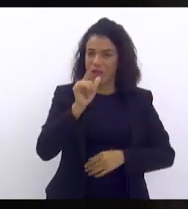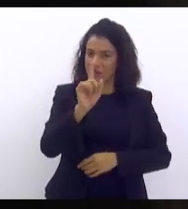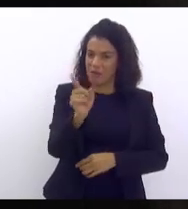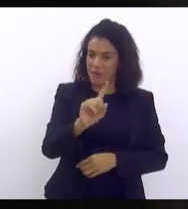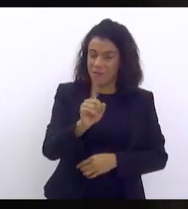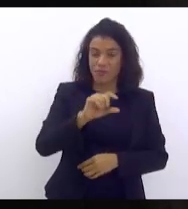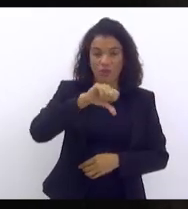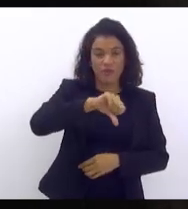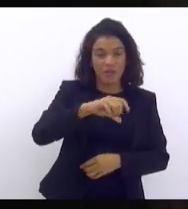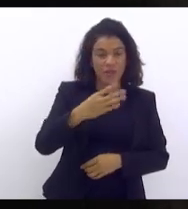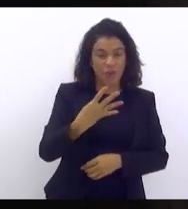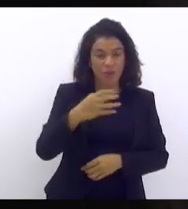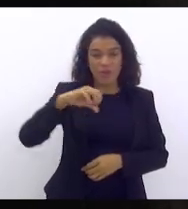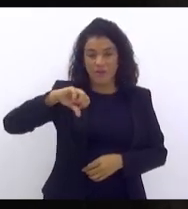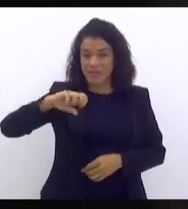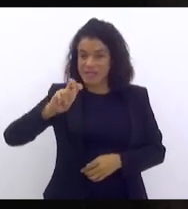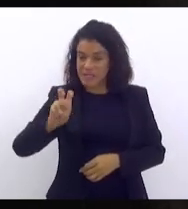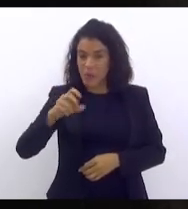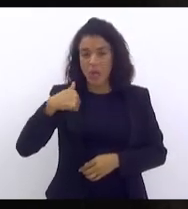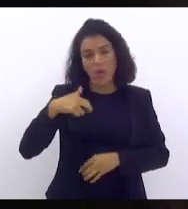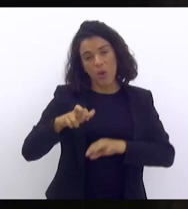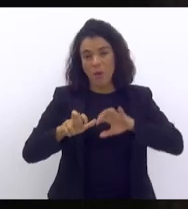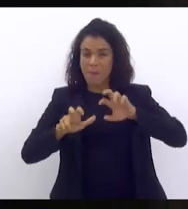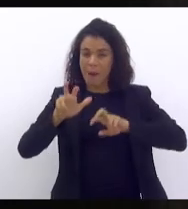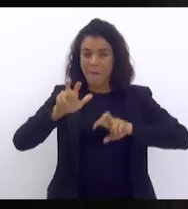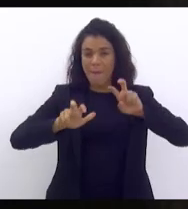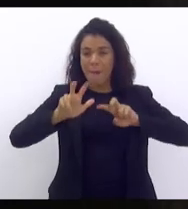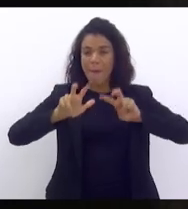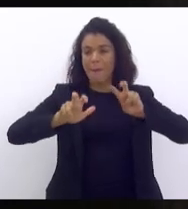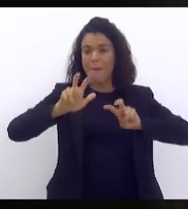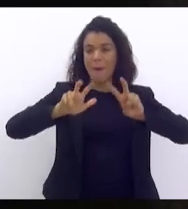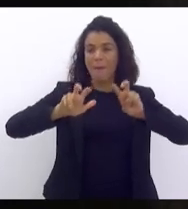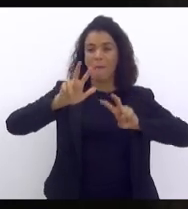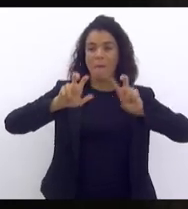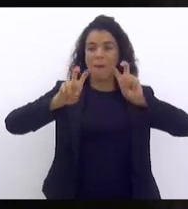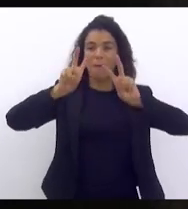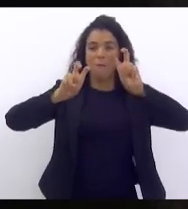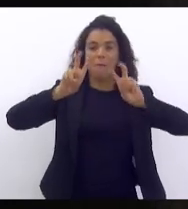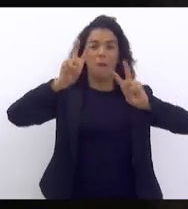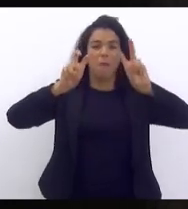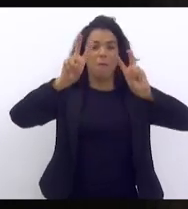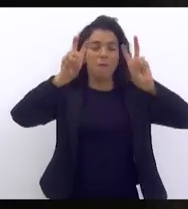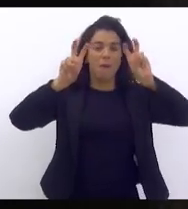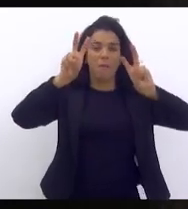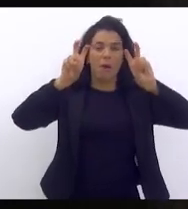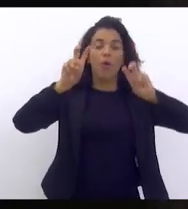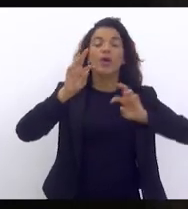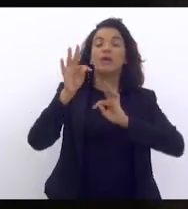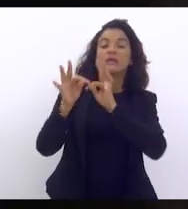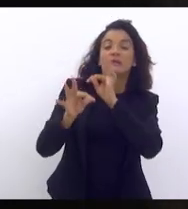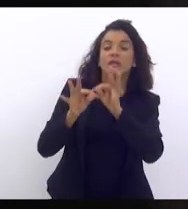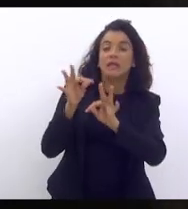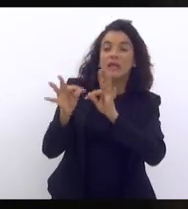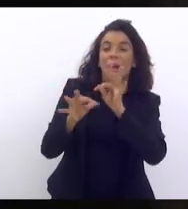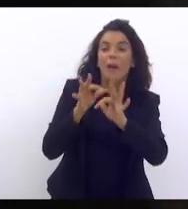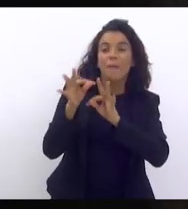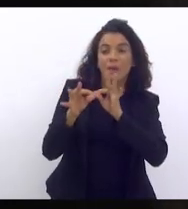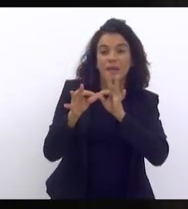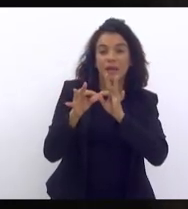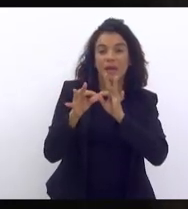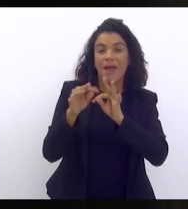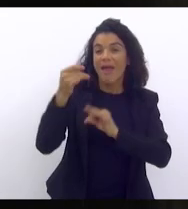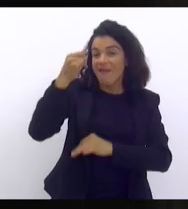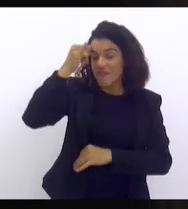1994, 95, eu subi, eu e meus companheiros que estão ali presentes, sabem que nós fizemos o tratamento contra, estava entrando a